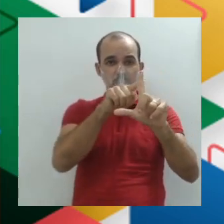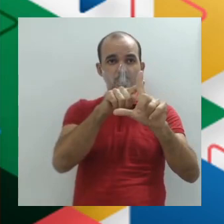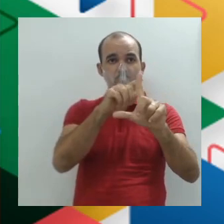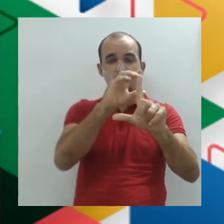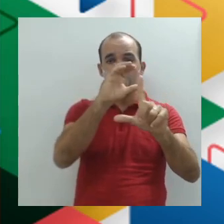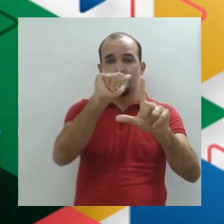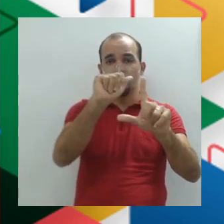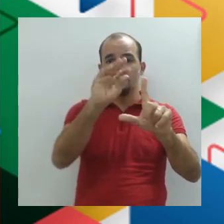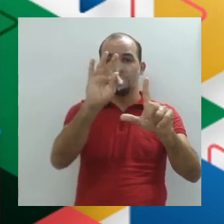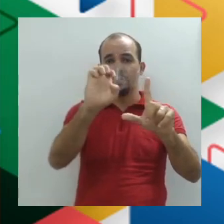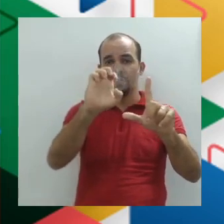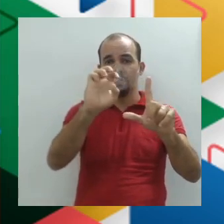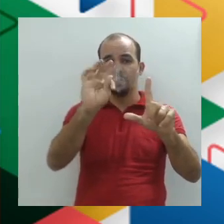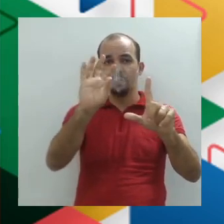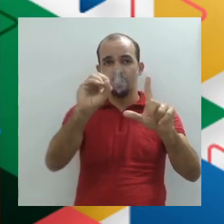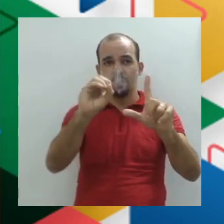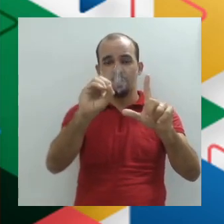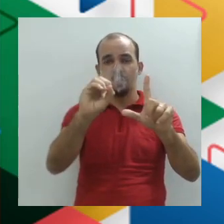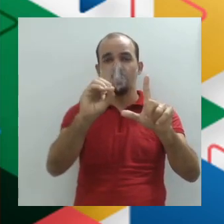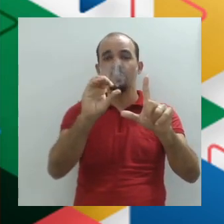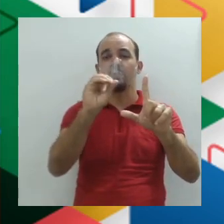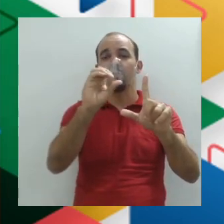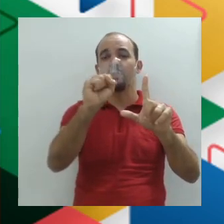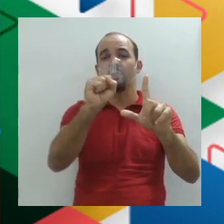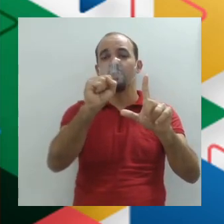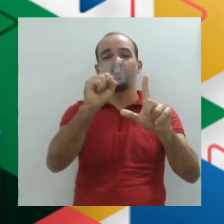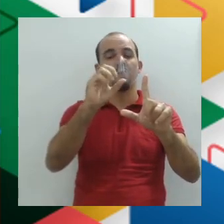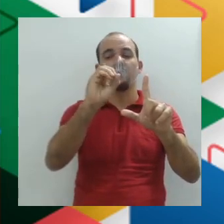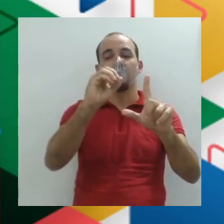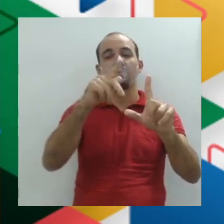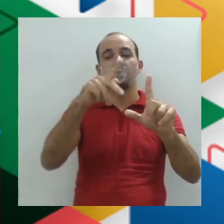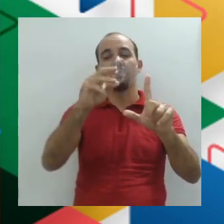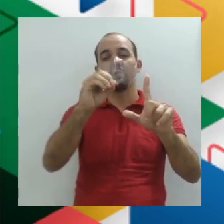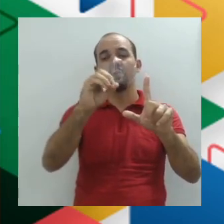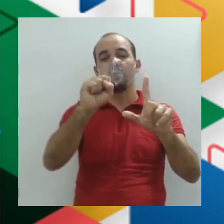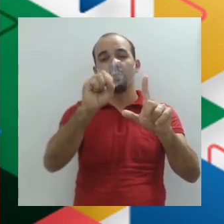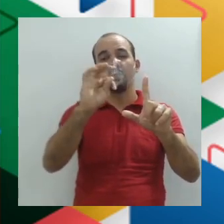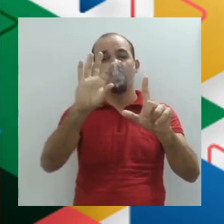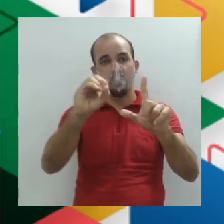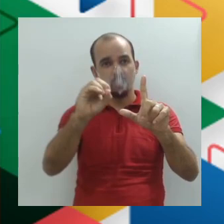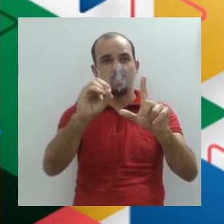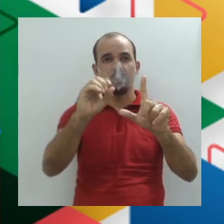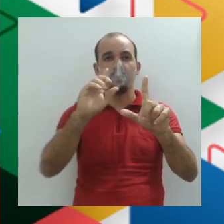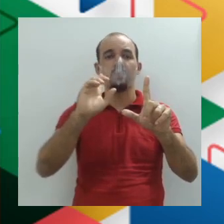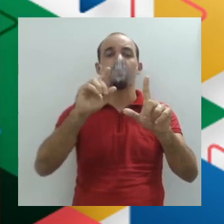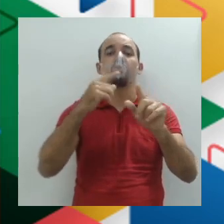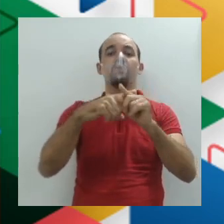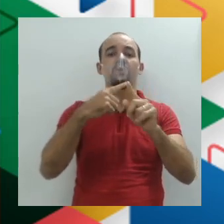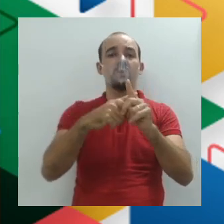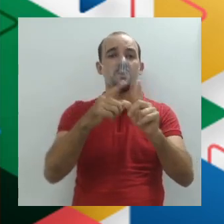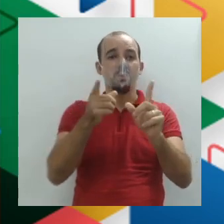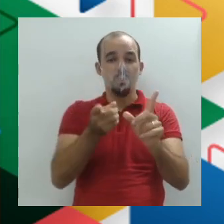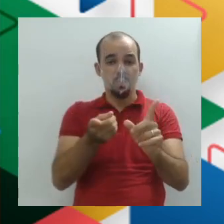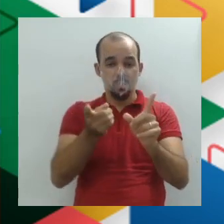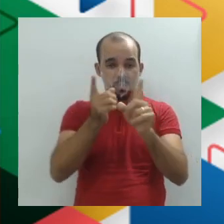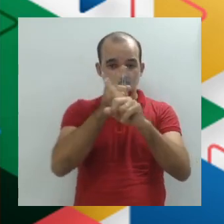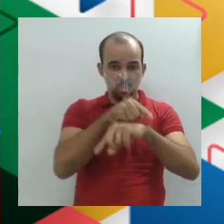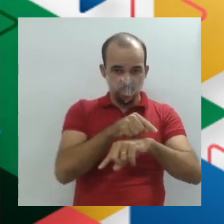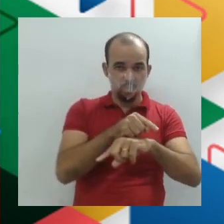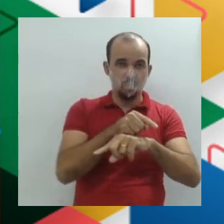o cateto oposto. Então, cateto que está oposto ao ângulo alfa que eu estou